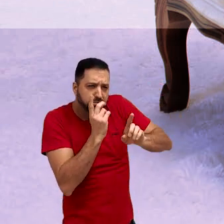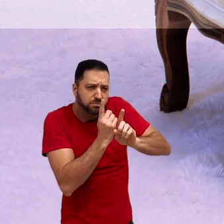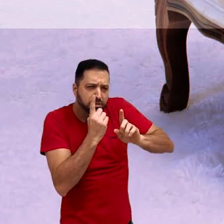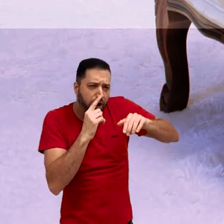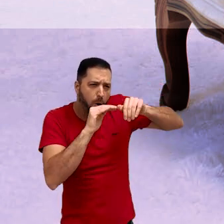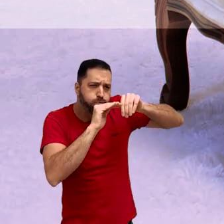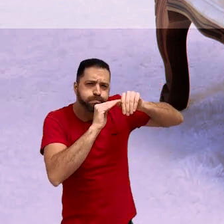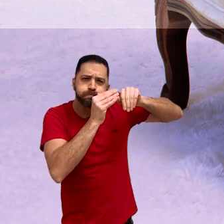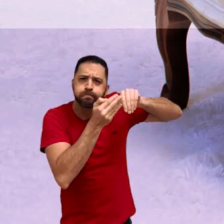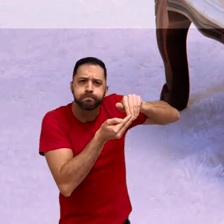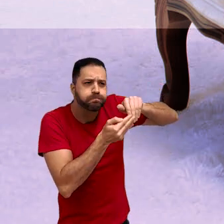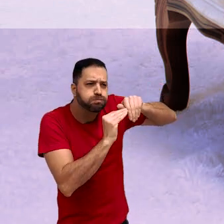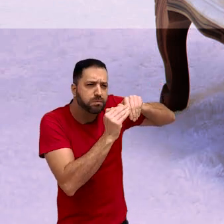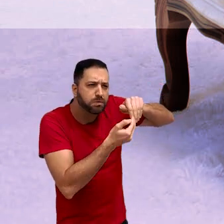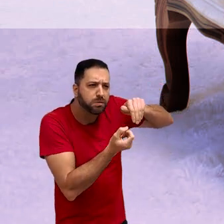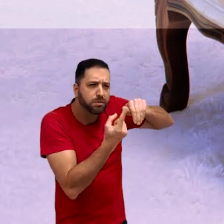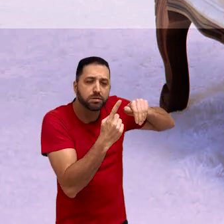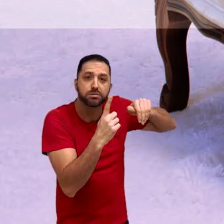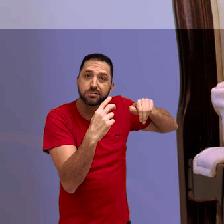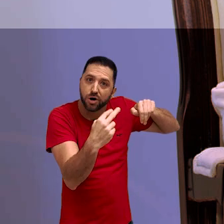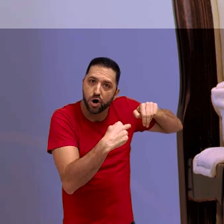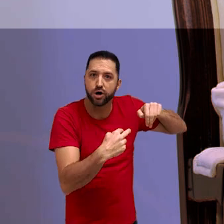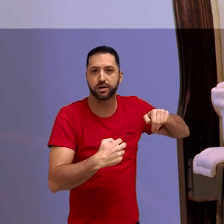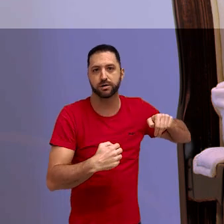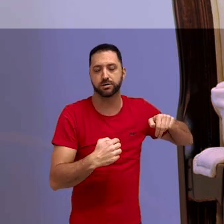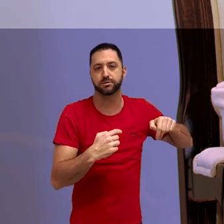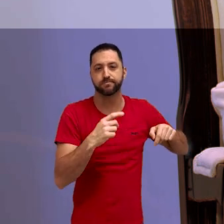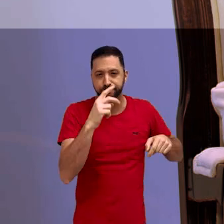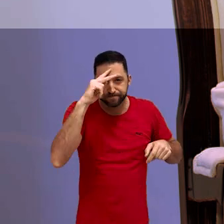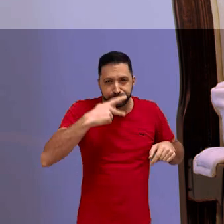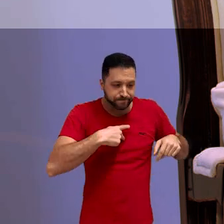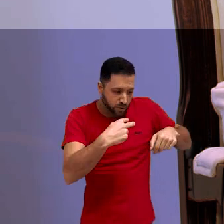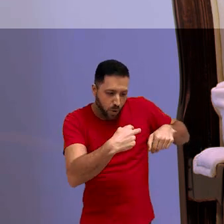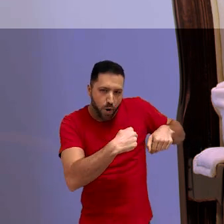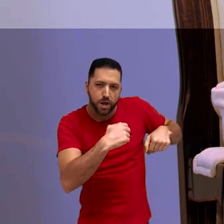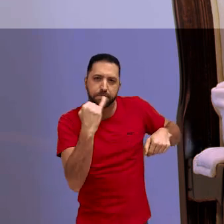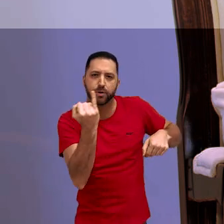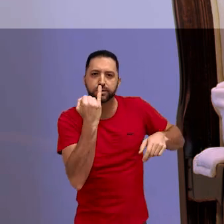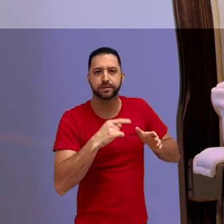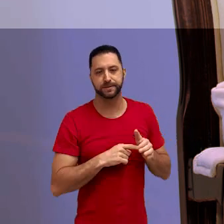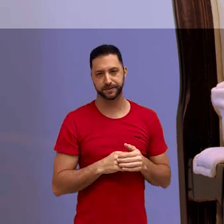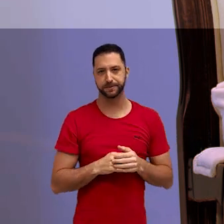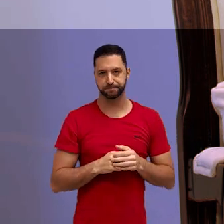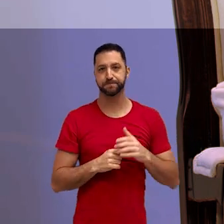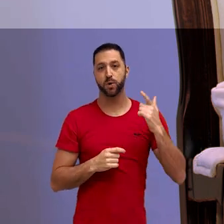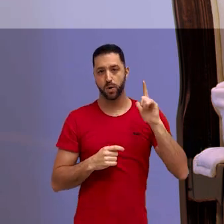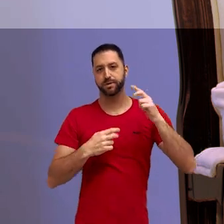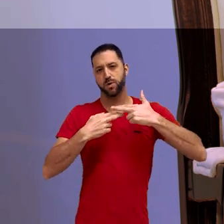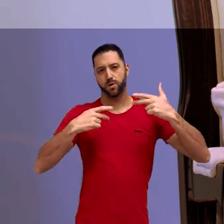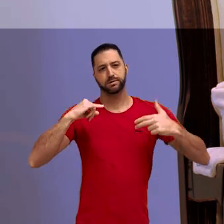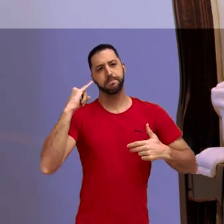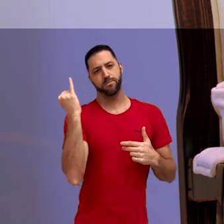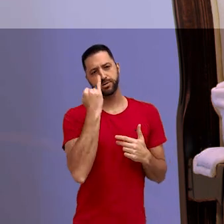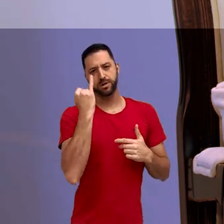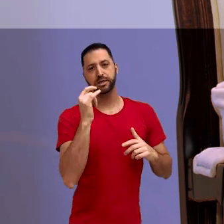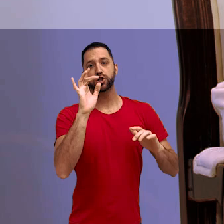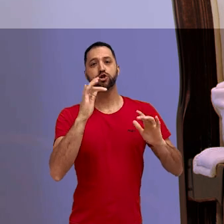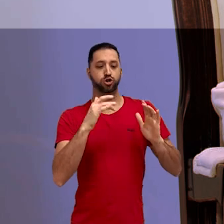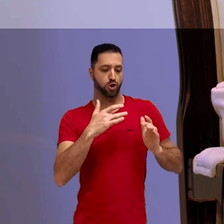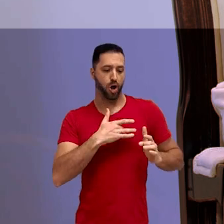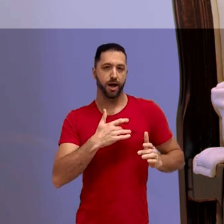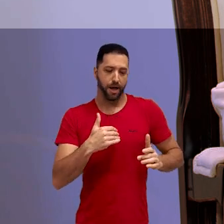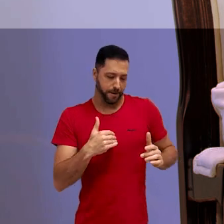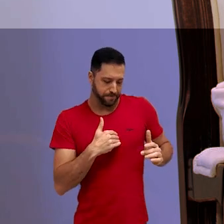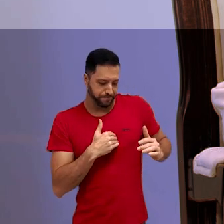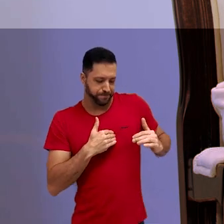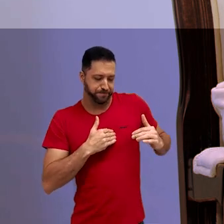tem um abaulamento da pele. Então, simples que você já pode fazer. Então, olhe-se, tá bem? Outra coisa importante, o toque. Então, você